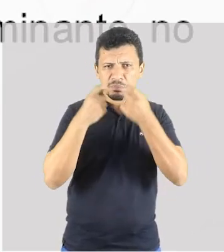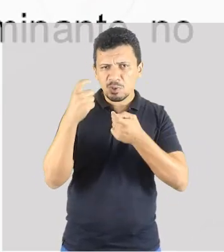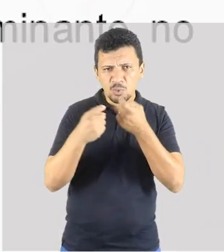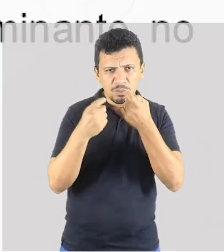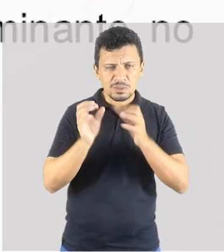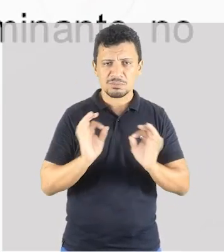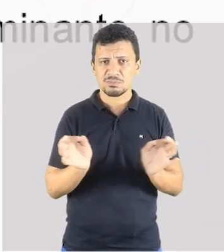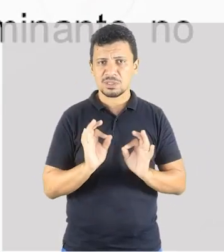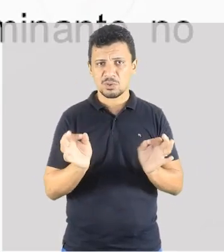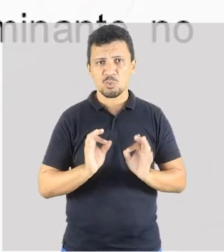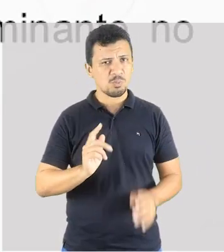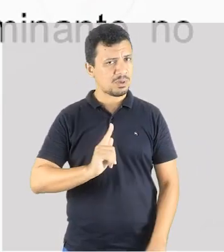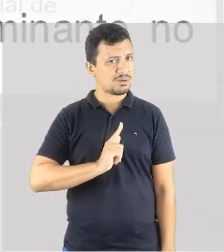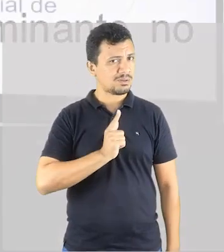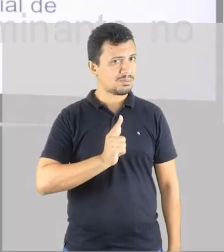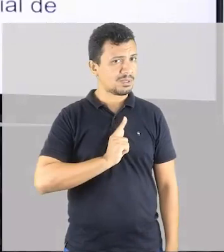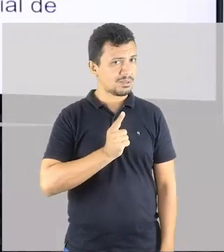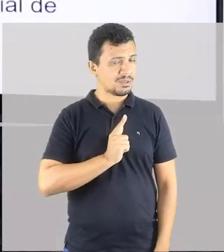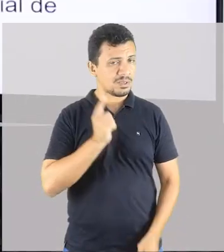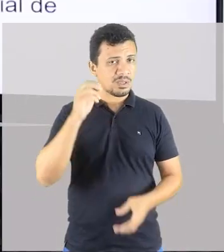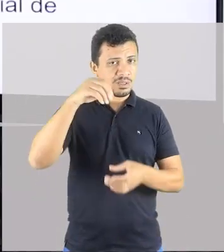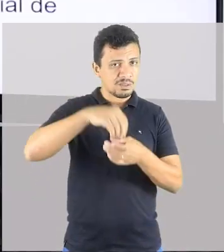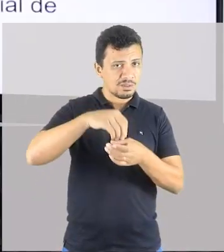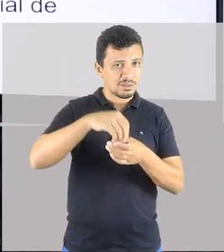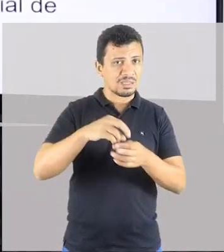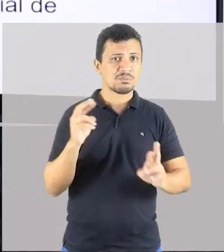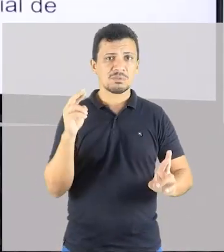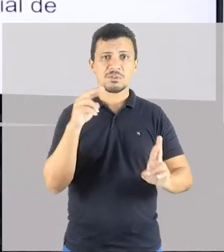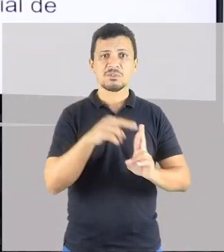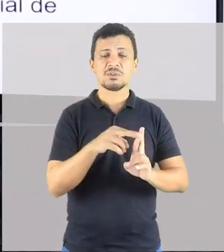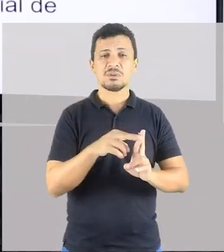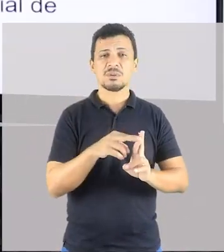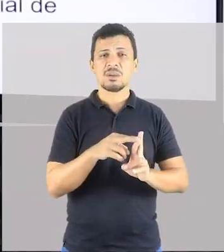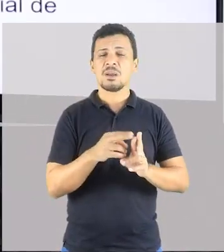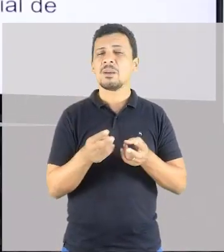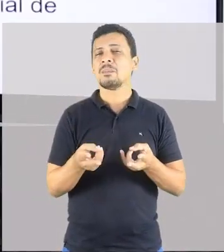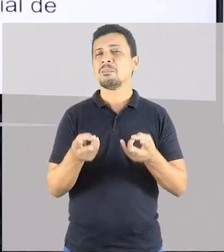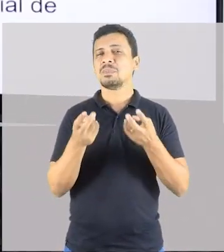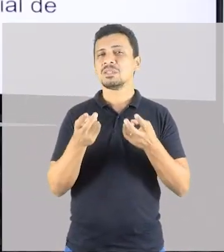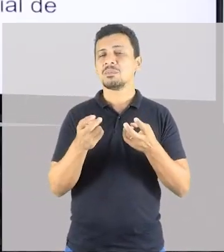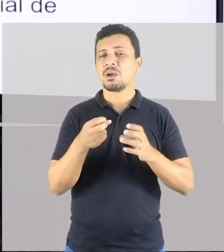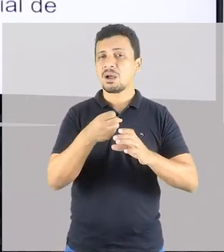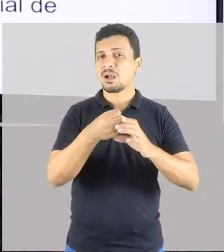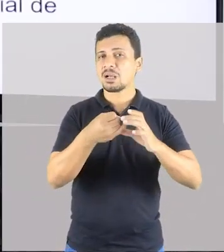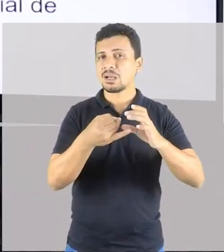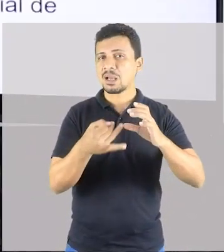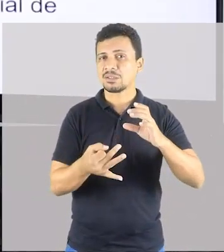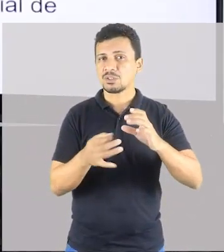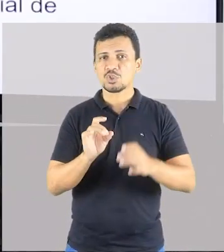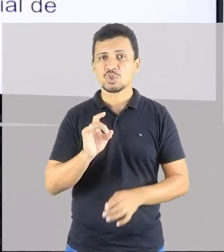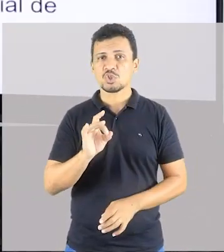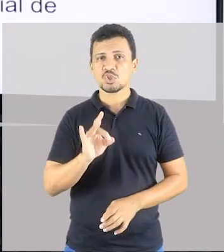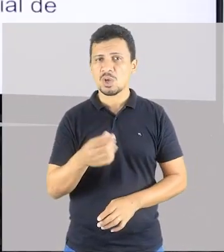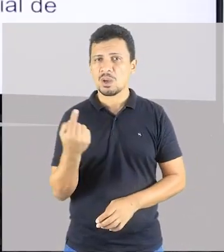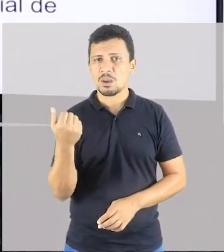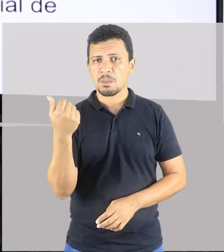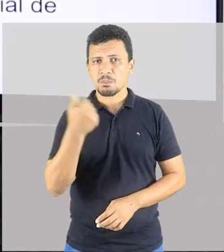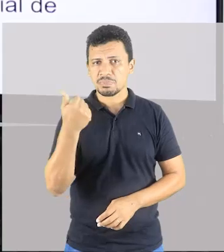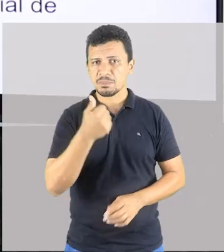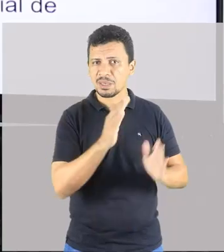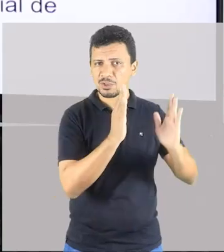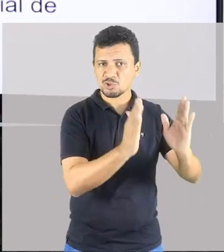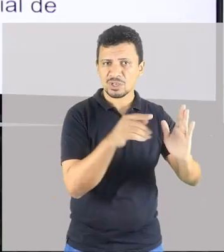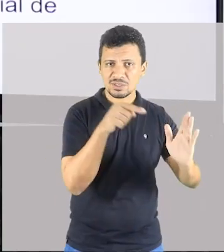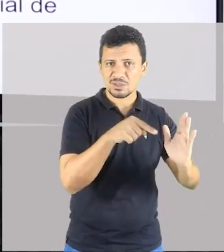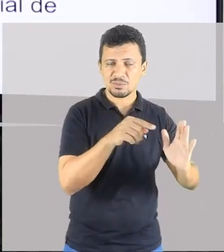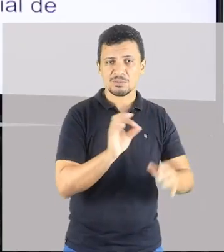questão gramatical dentro dessa referência, mas percebam, não é característica só da primeira geração, certo? Isso